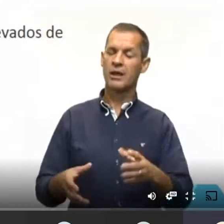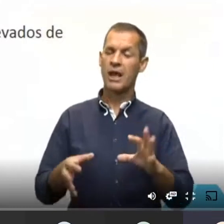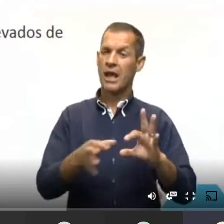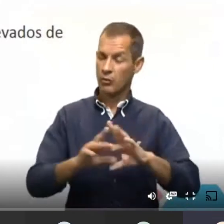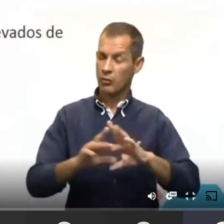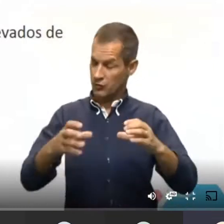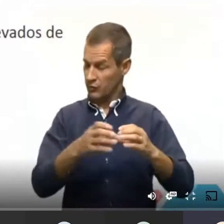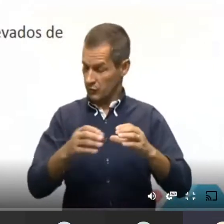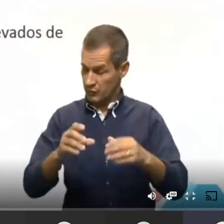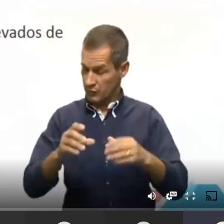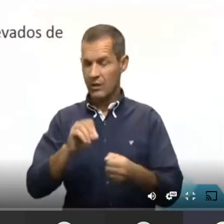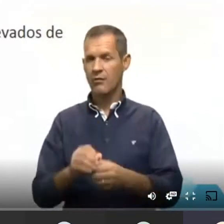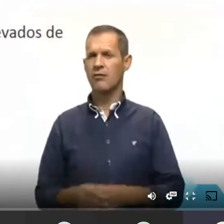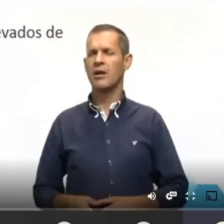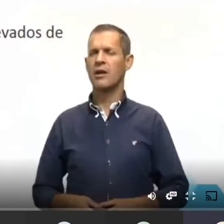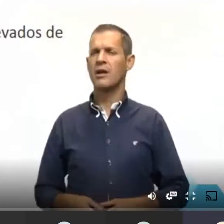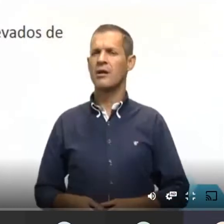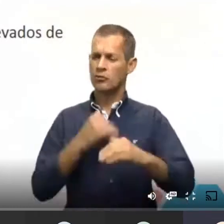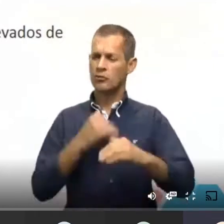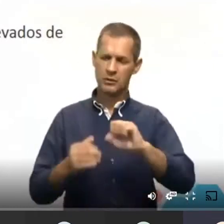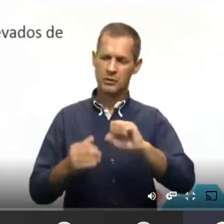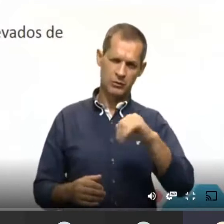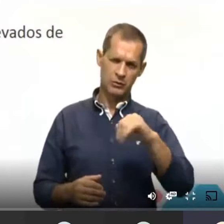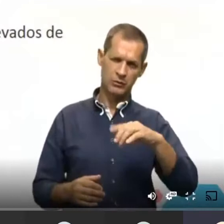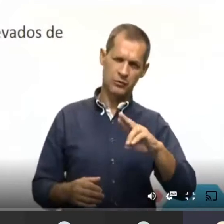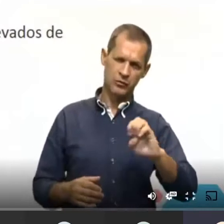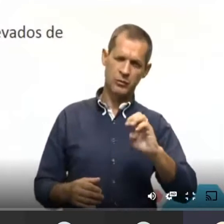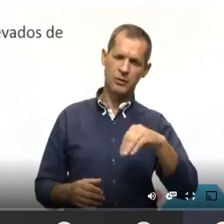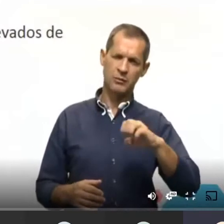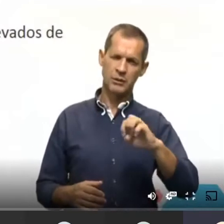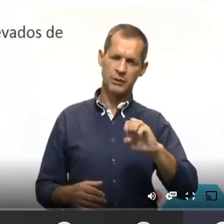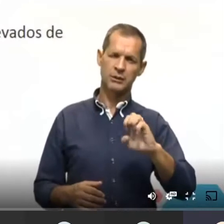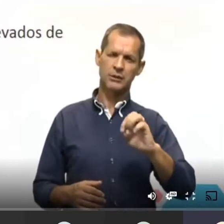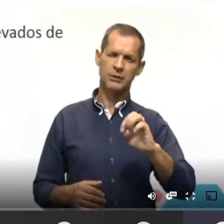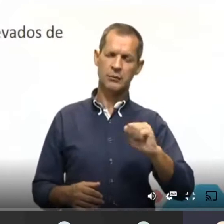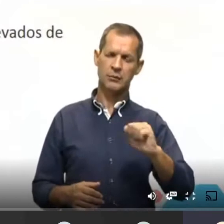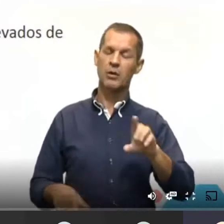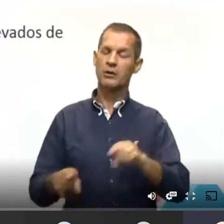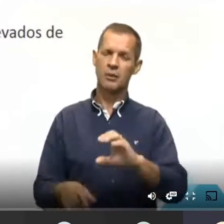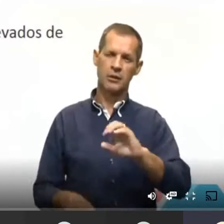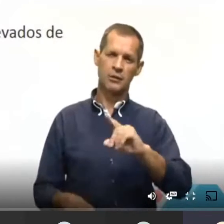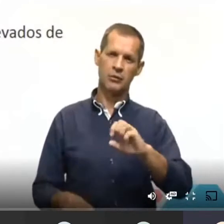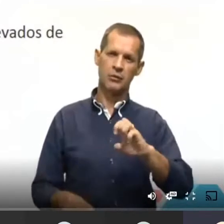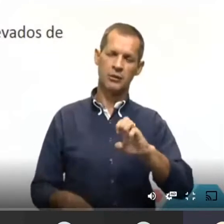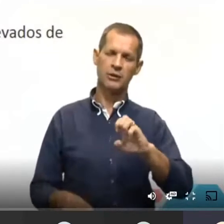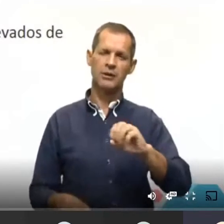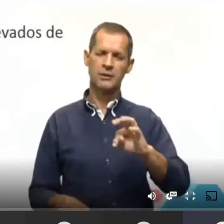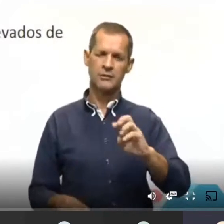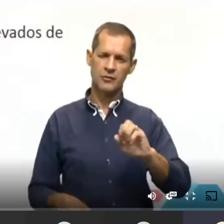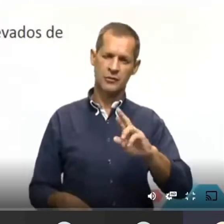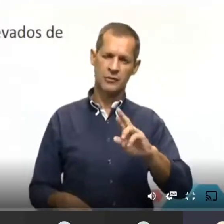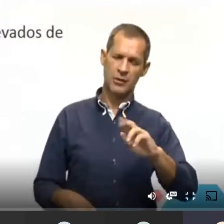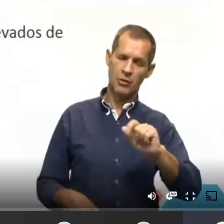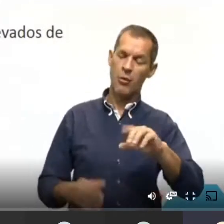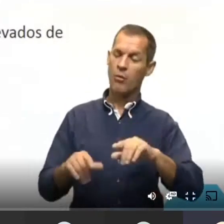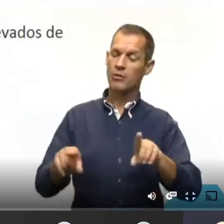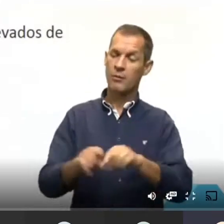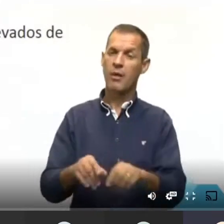leva a um estado de síndrome metabólica, né? Como, por exemplo, o colesterol LDL, a pressão alta, baixo